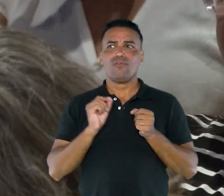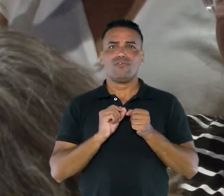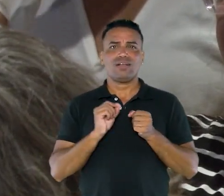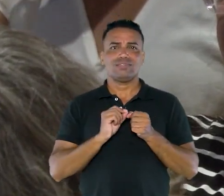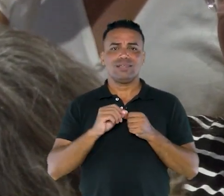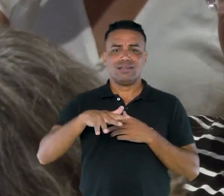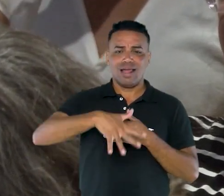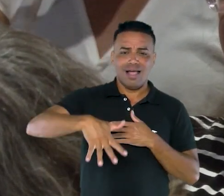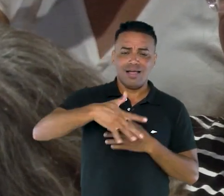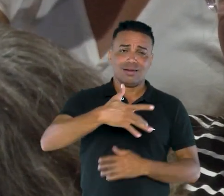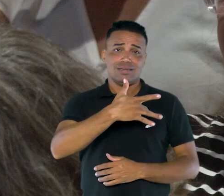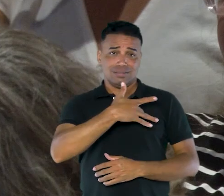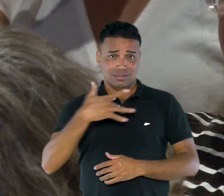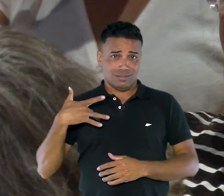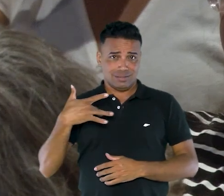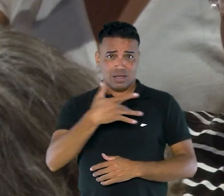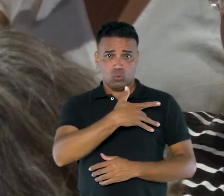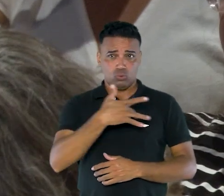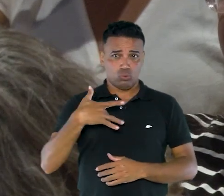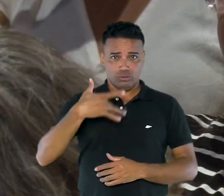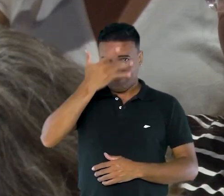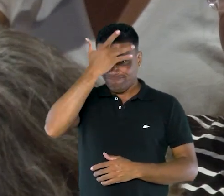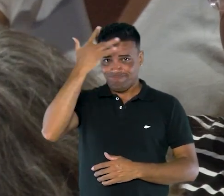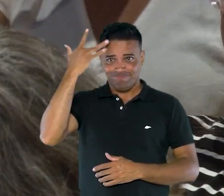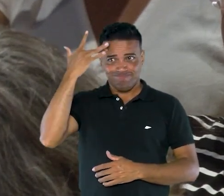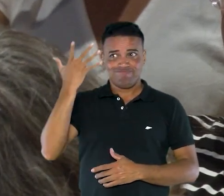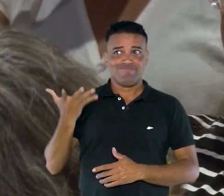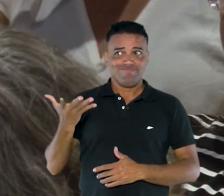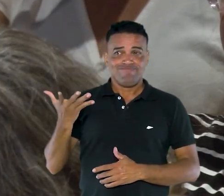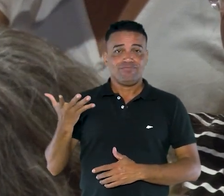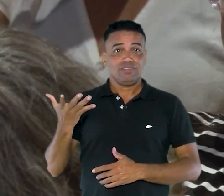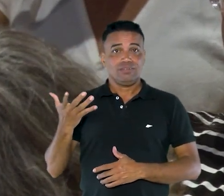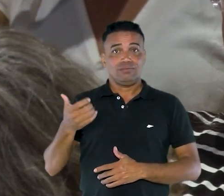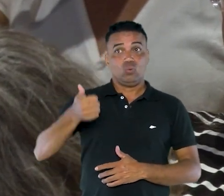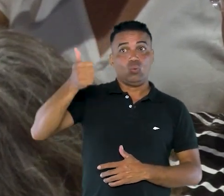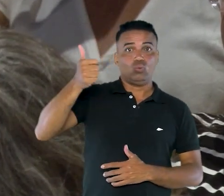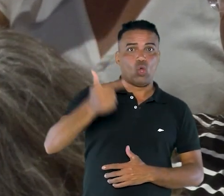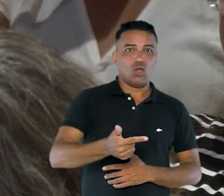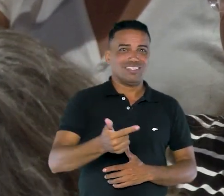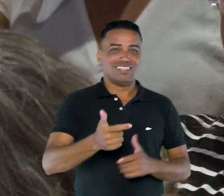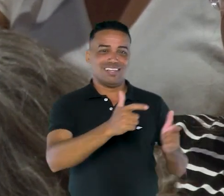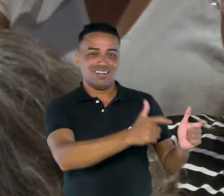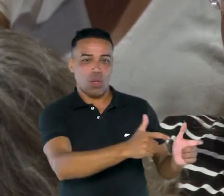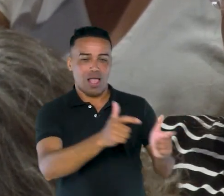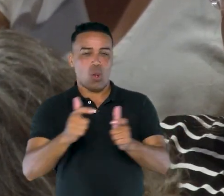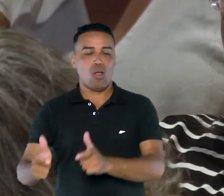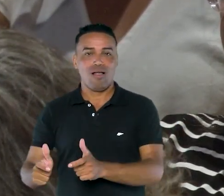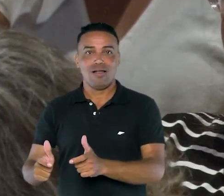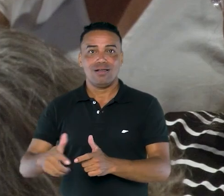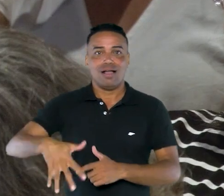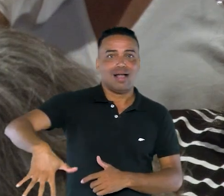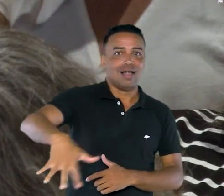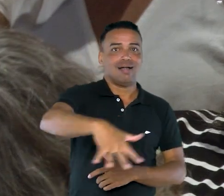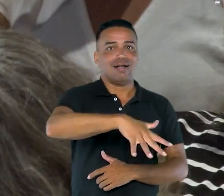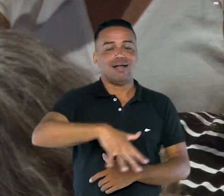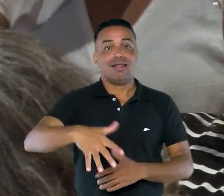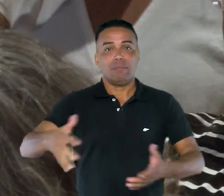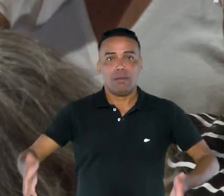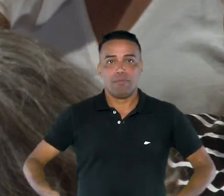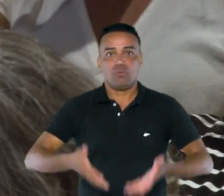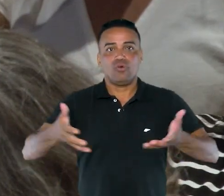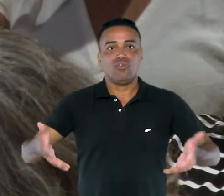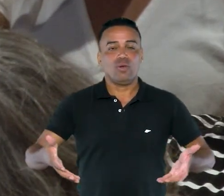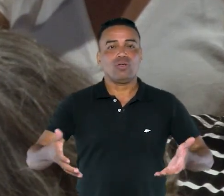clínica, do trabalho em saúde, às vezes a clínica onde é um setting, né, onde é 1, 2, esse espaço para